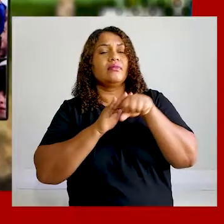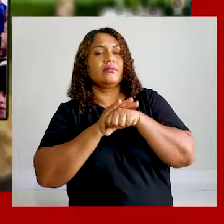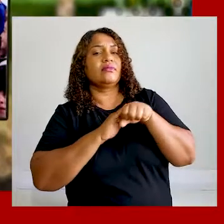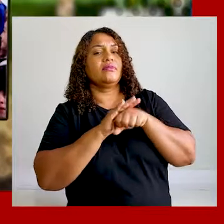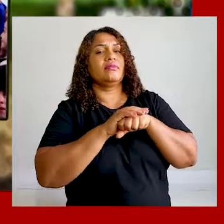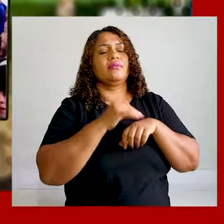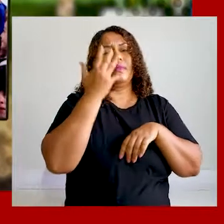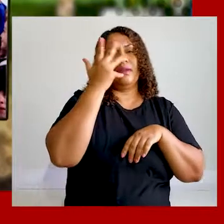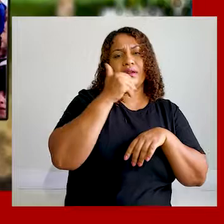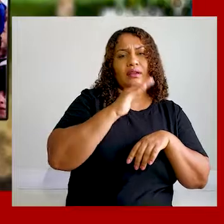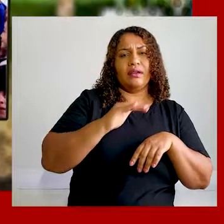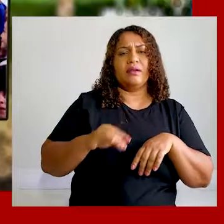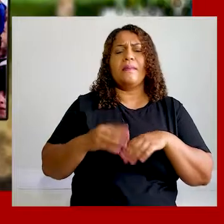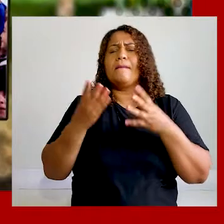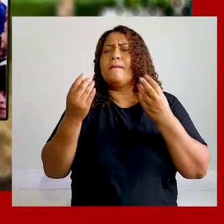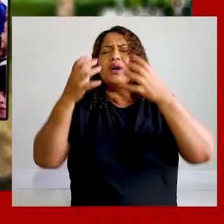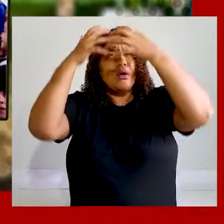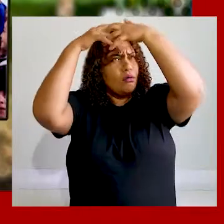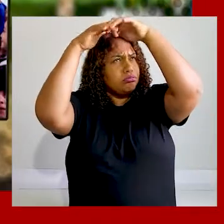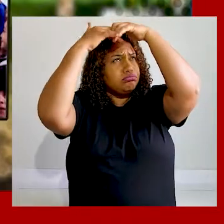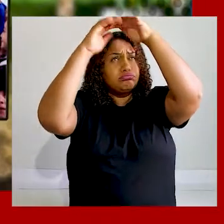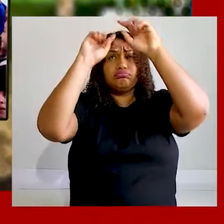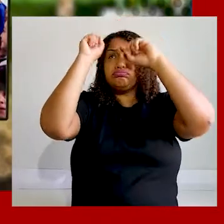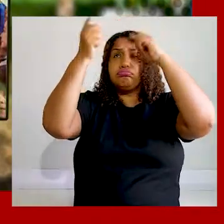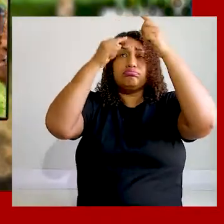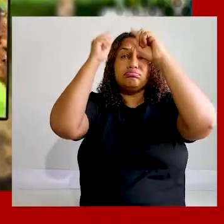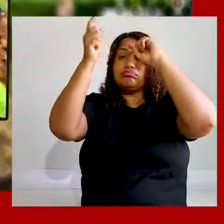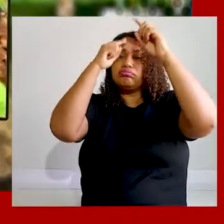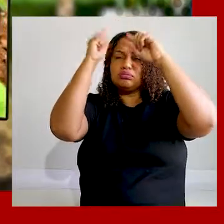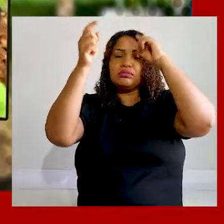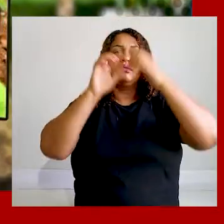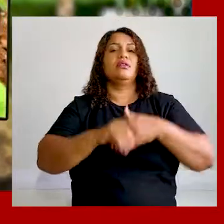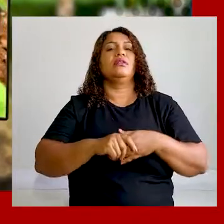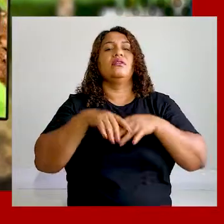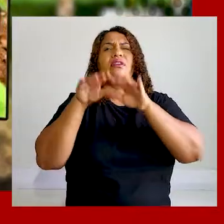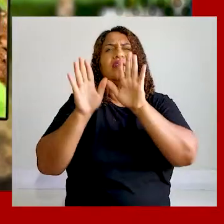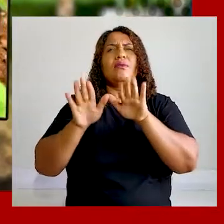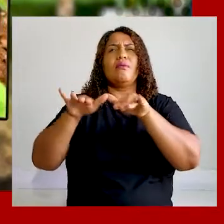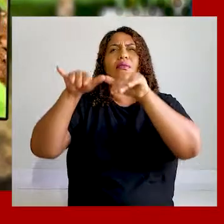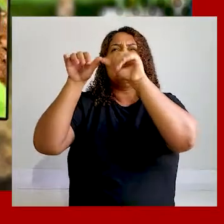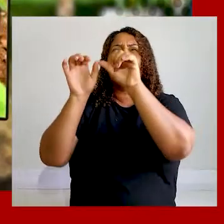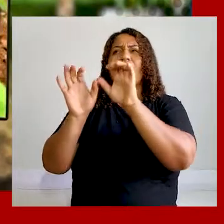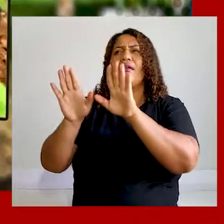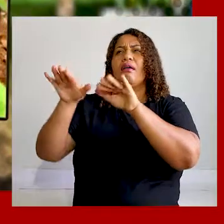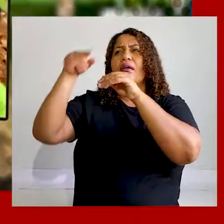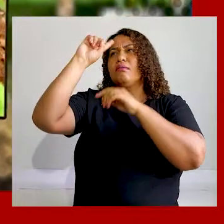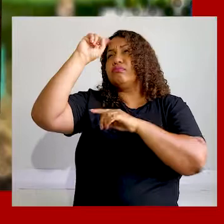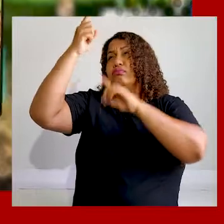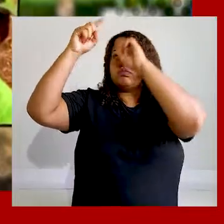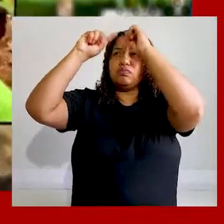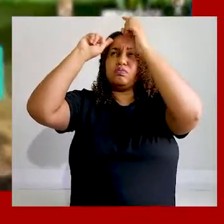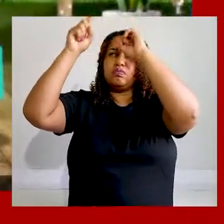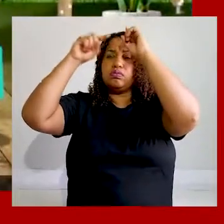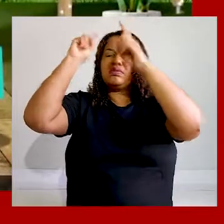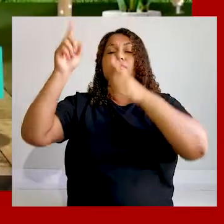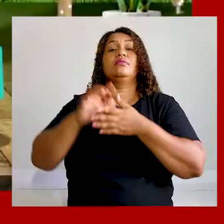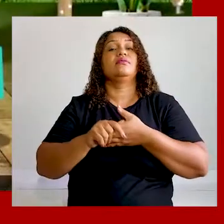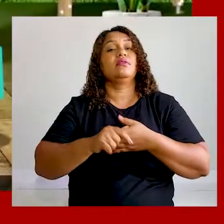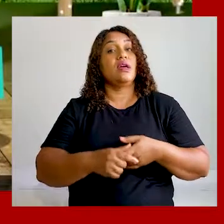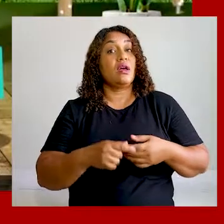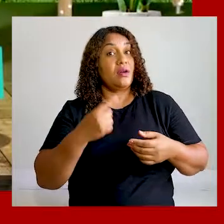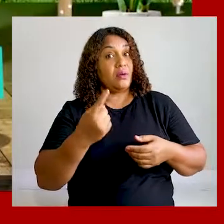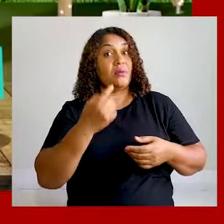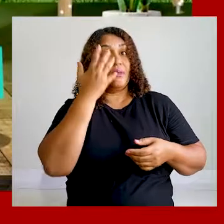das crianças com rios de ideias que aos poucos vão ganhando asas. Foi por